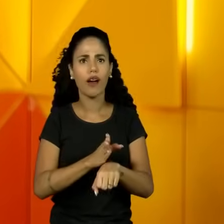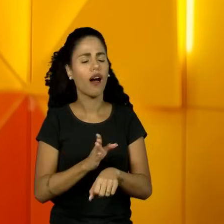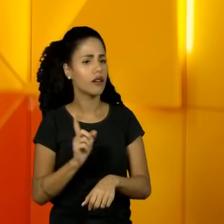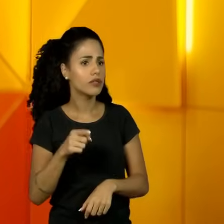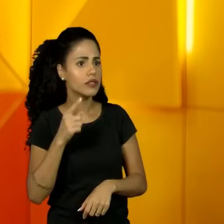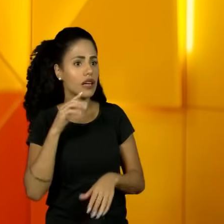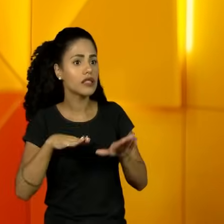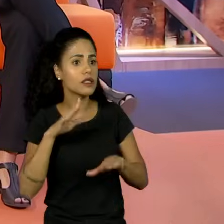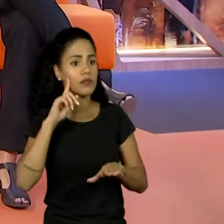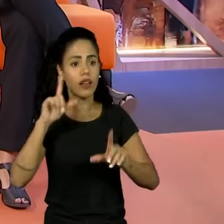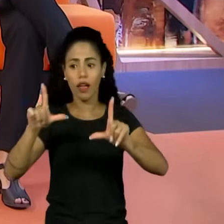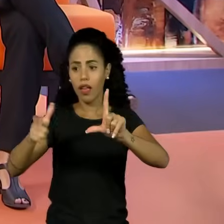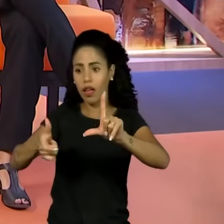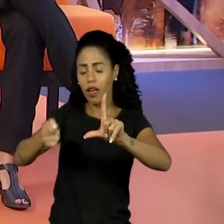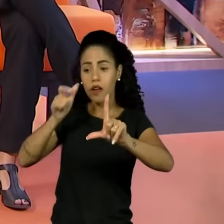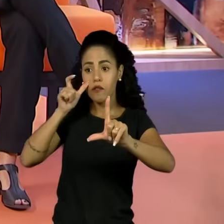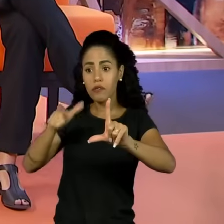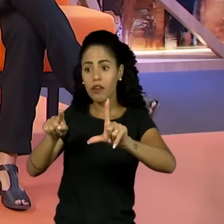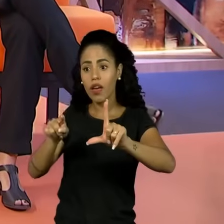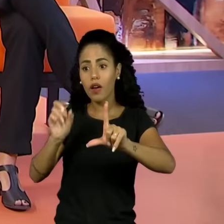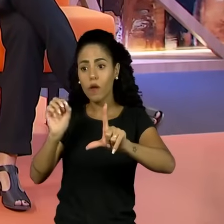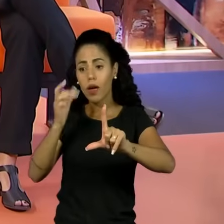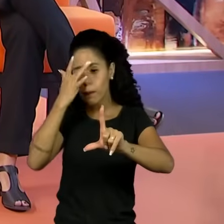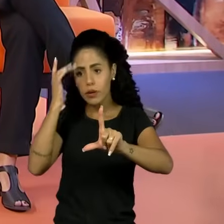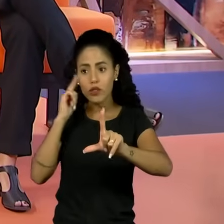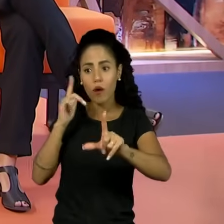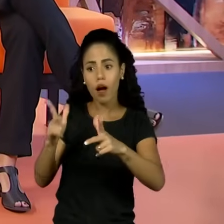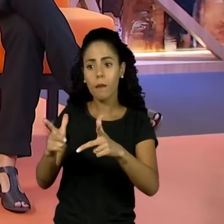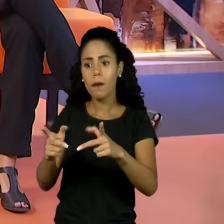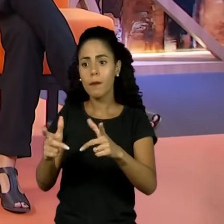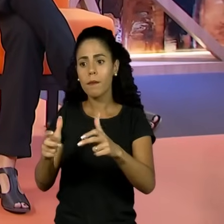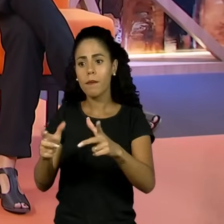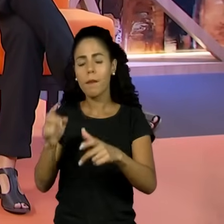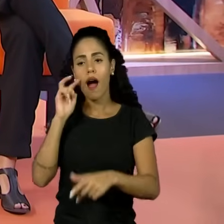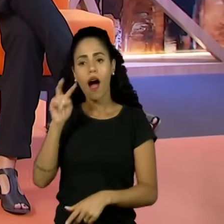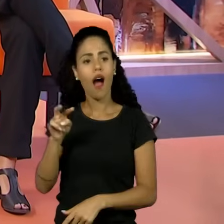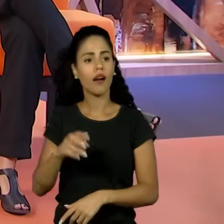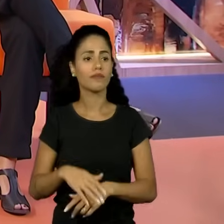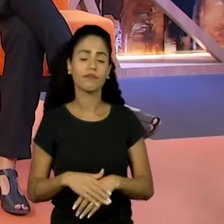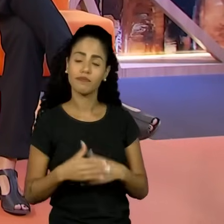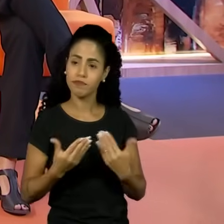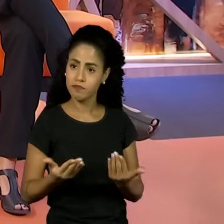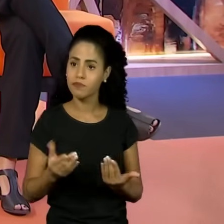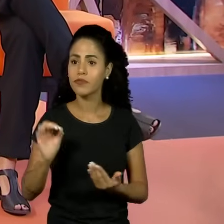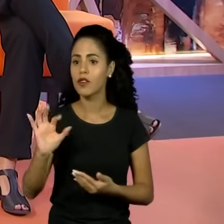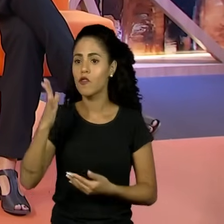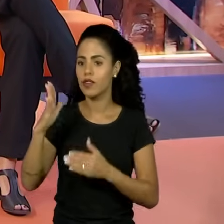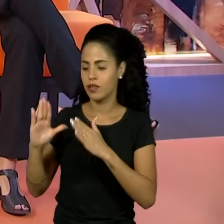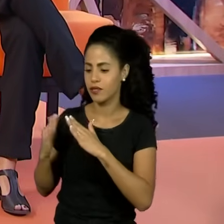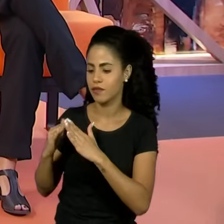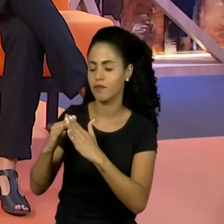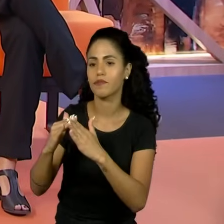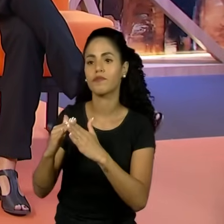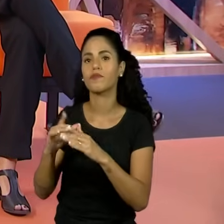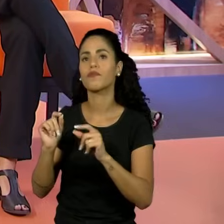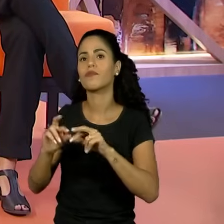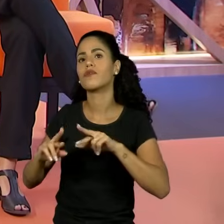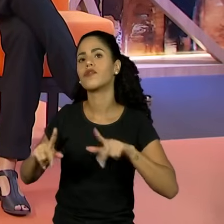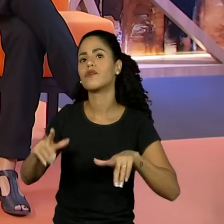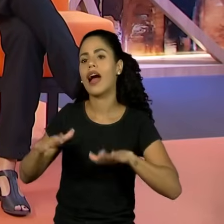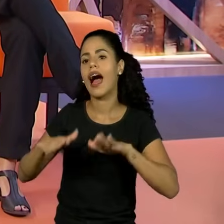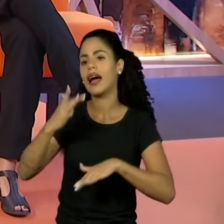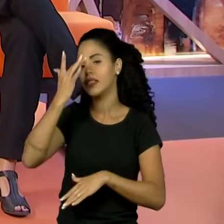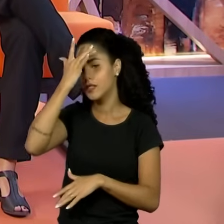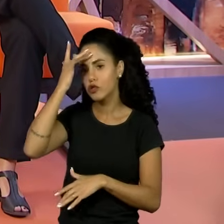acontece muito, né? Isso Exato. também é um espaço interessante do ponto de vista da periferia, que é muitas pessoas não